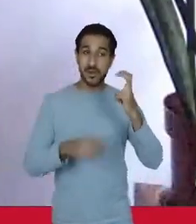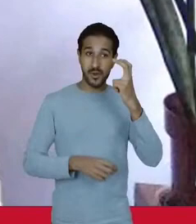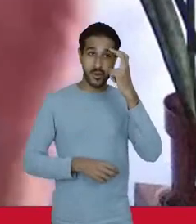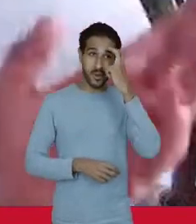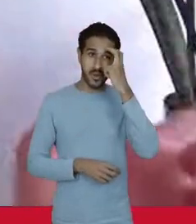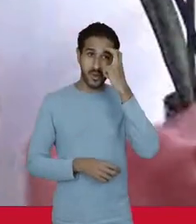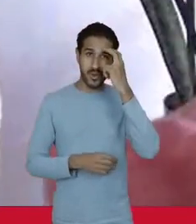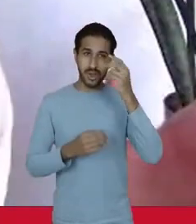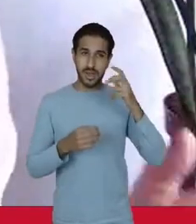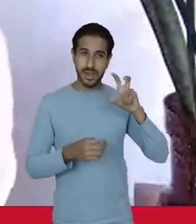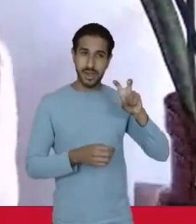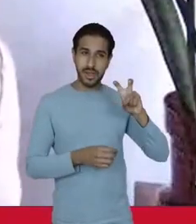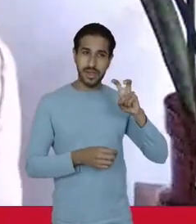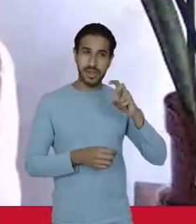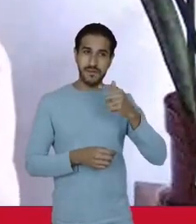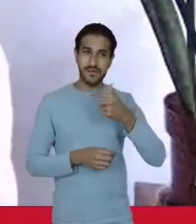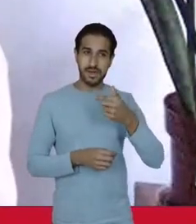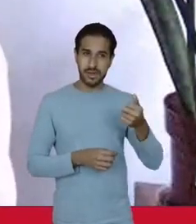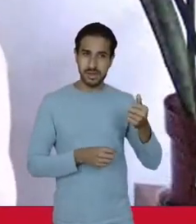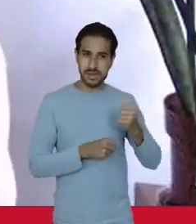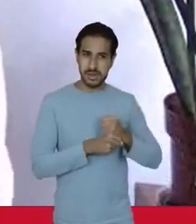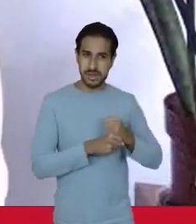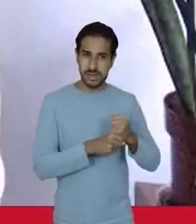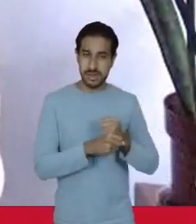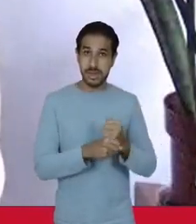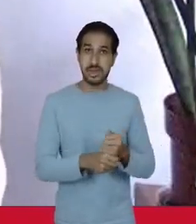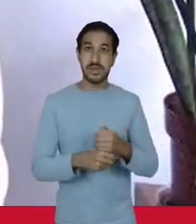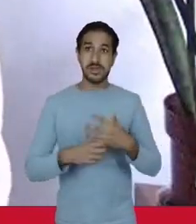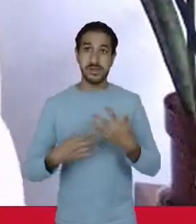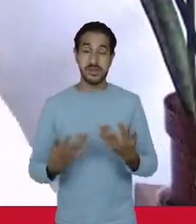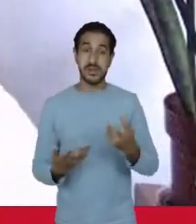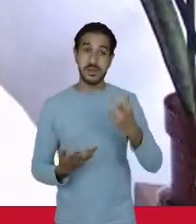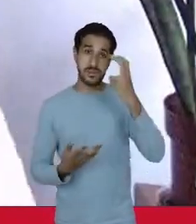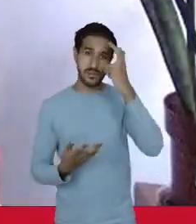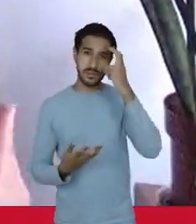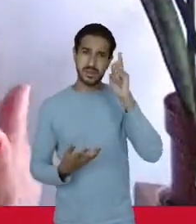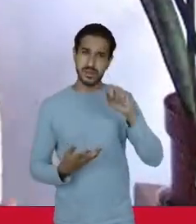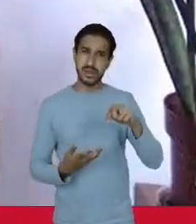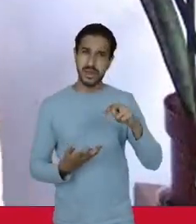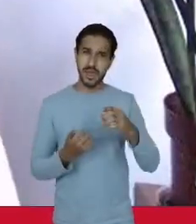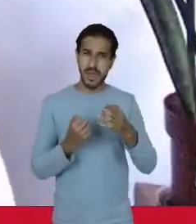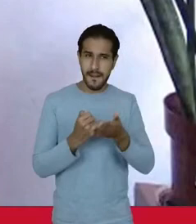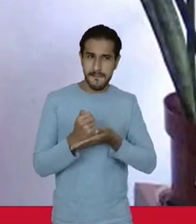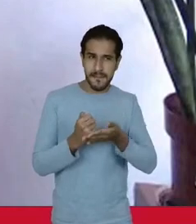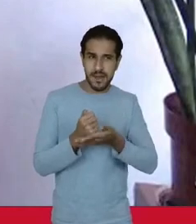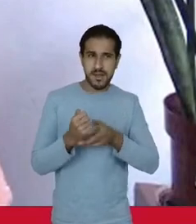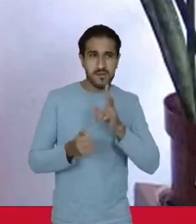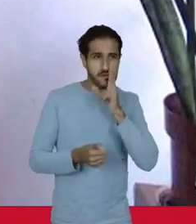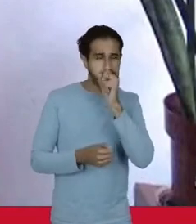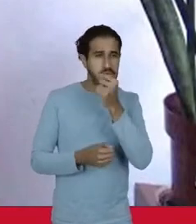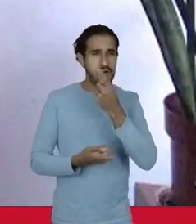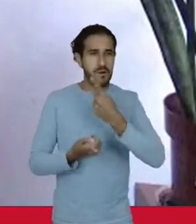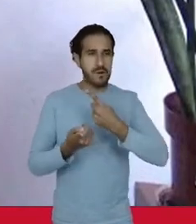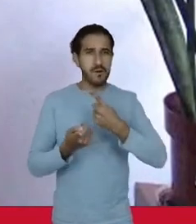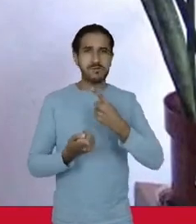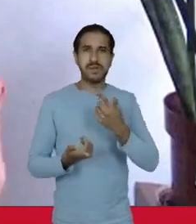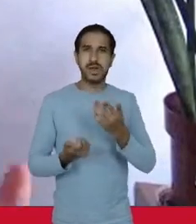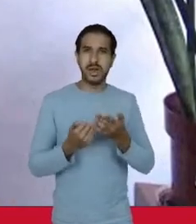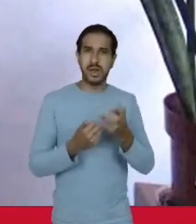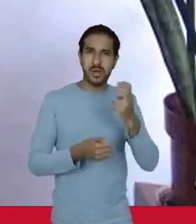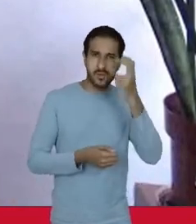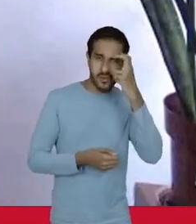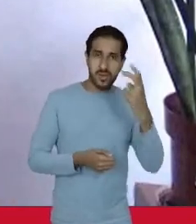de 521 anos, né? Então, a cultura é esse motor, é esse gigante, é